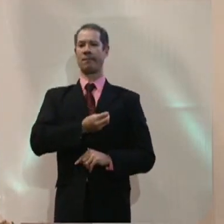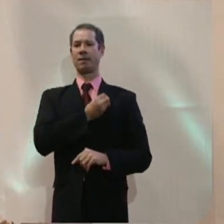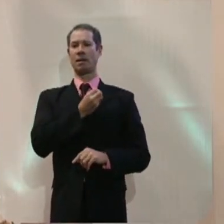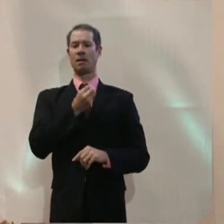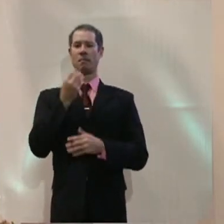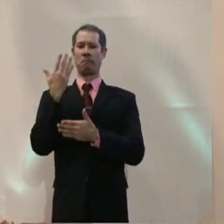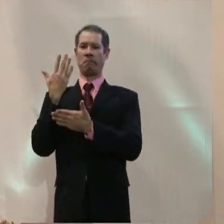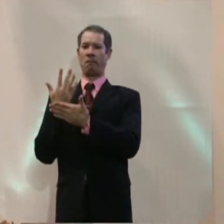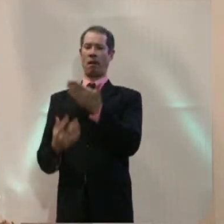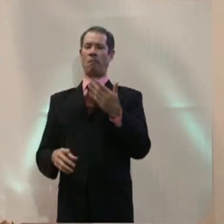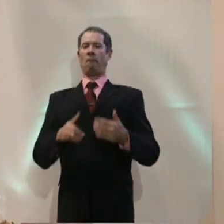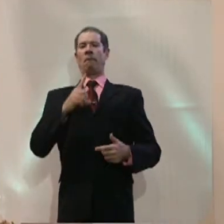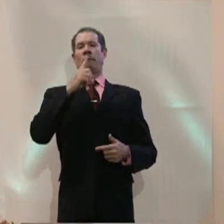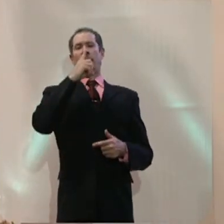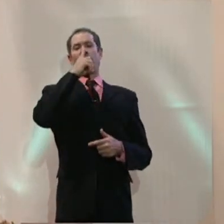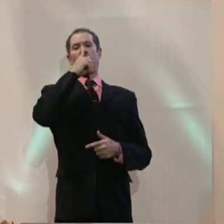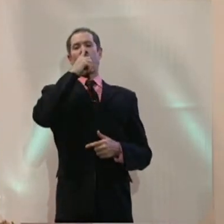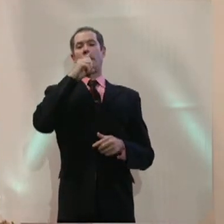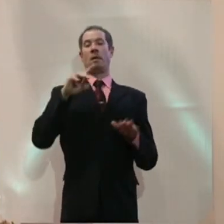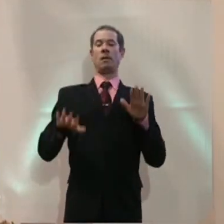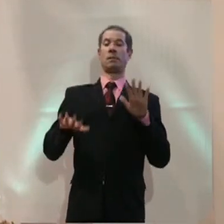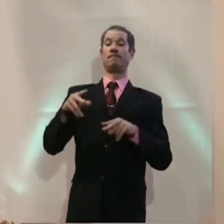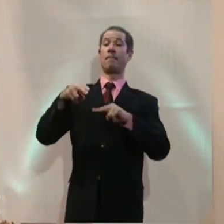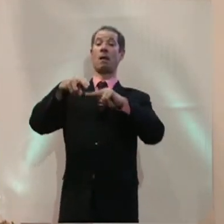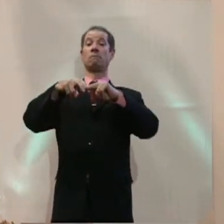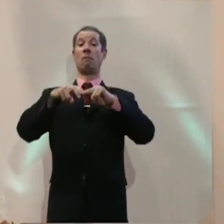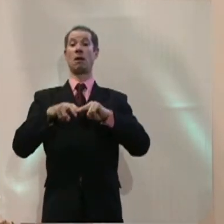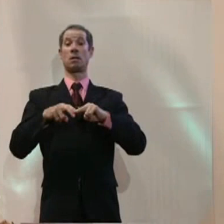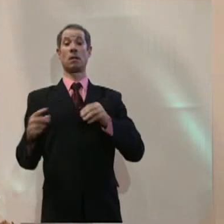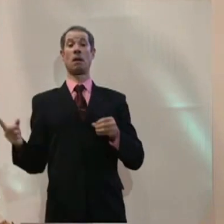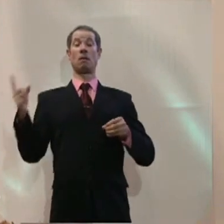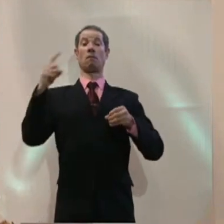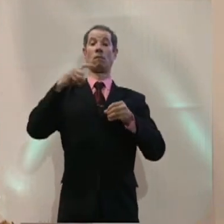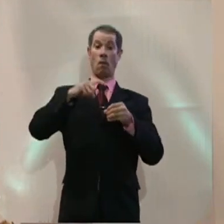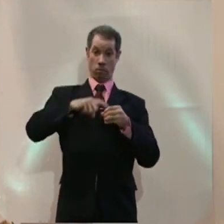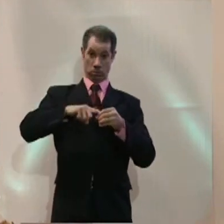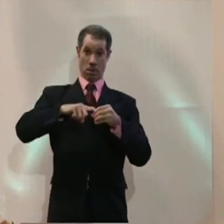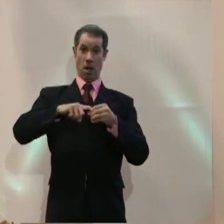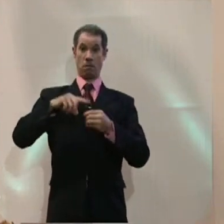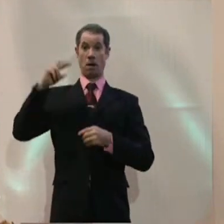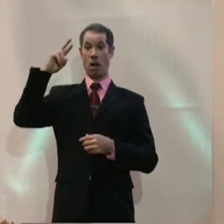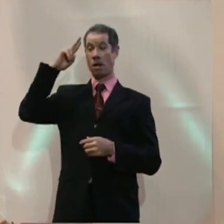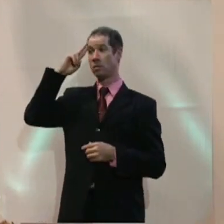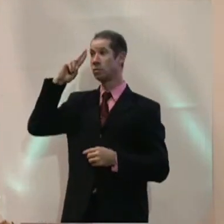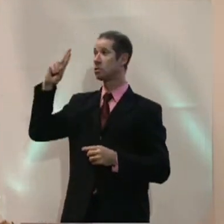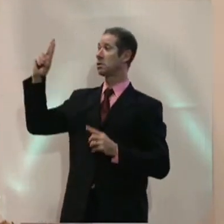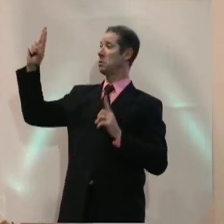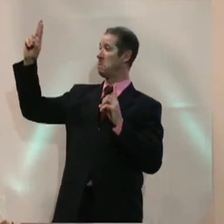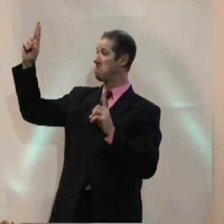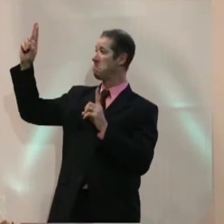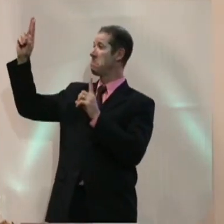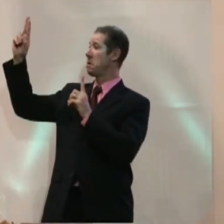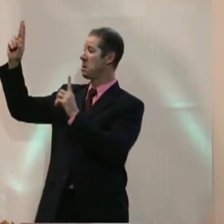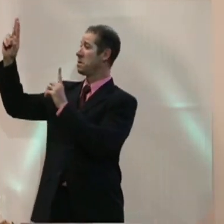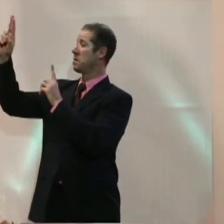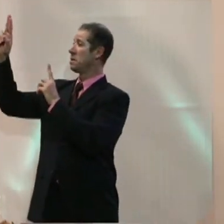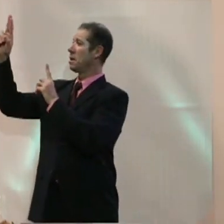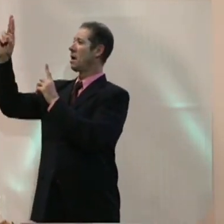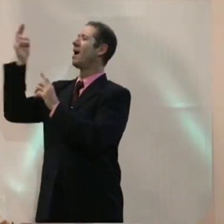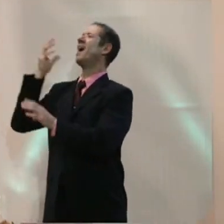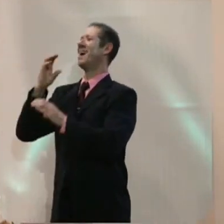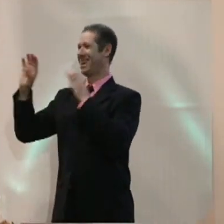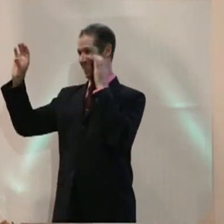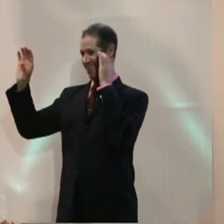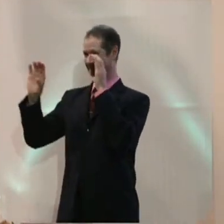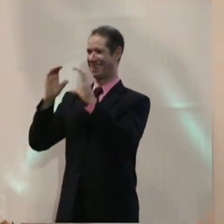perder a inspiração. E por isso ele voltava à presença do Senhor e buscava dele um novo cântico.